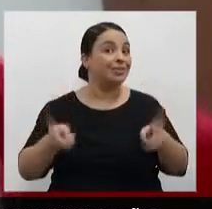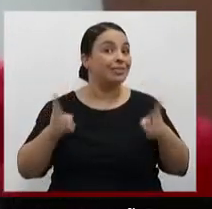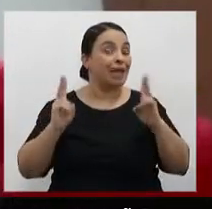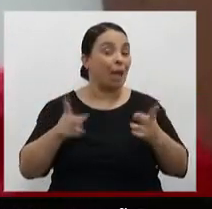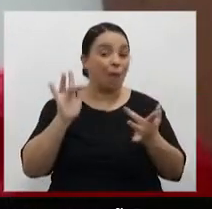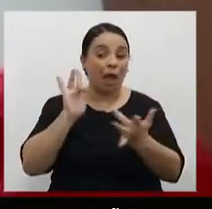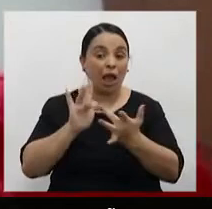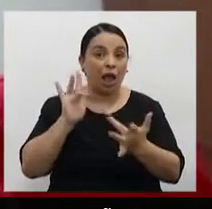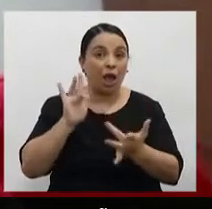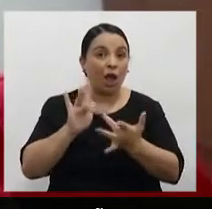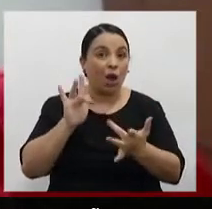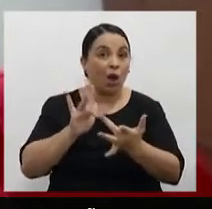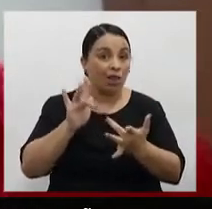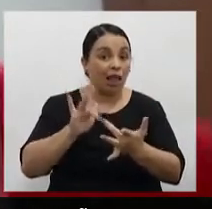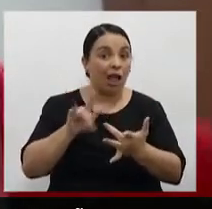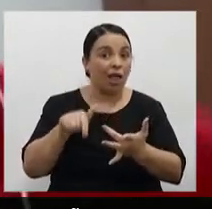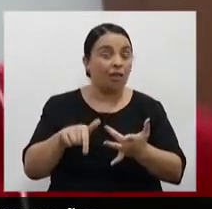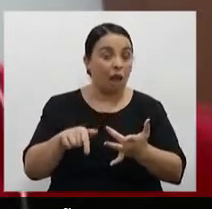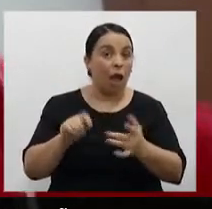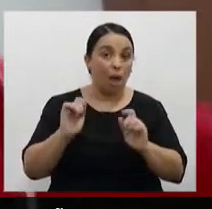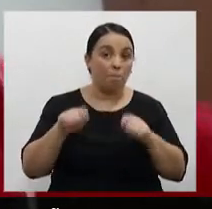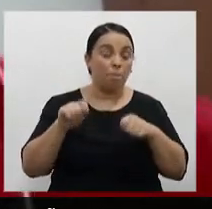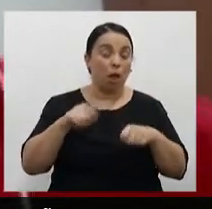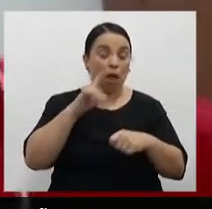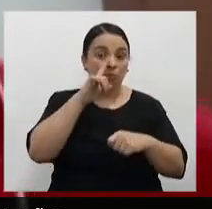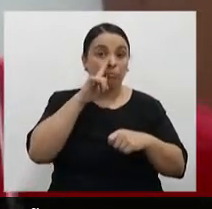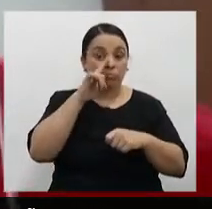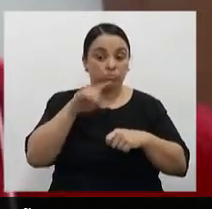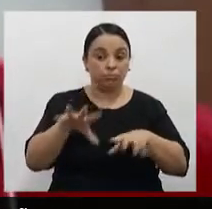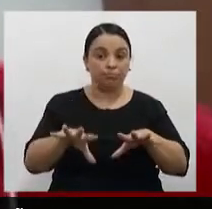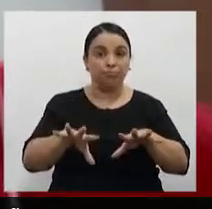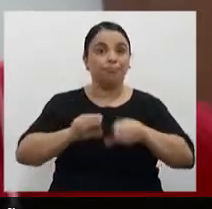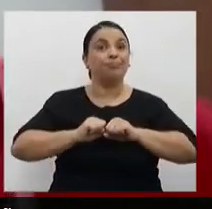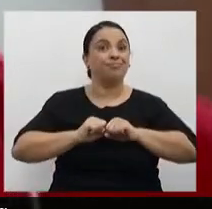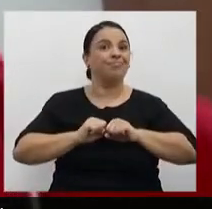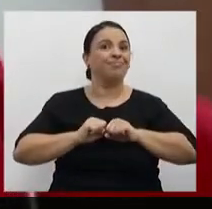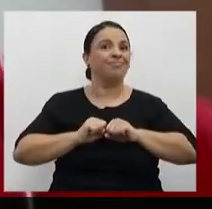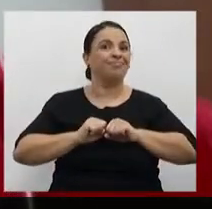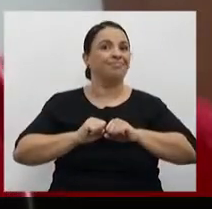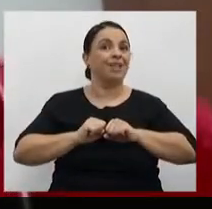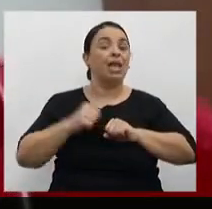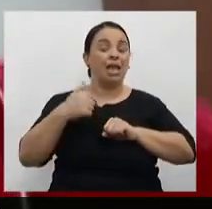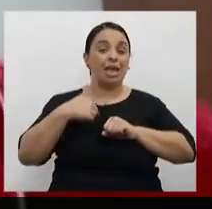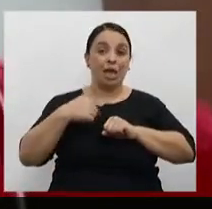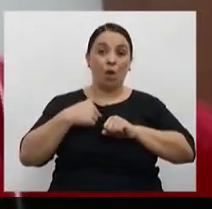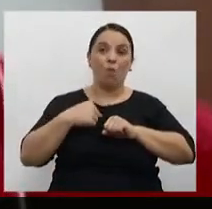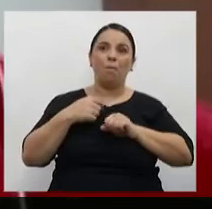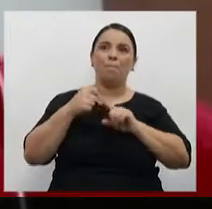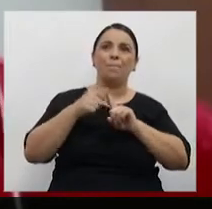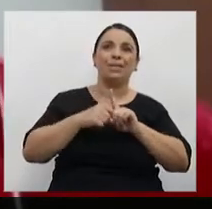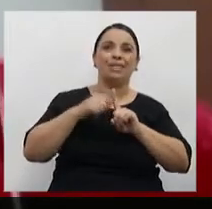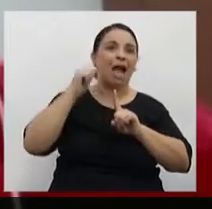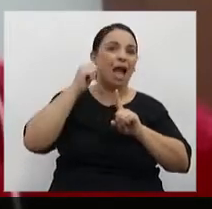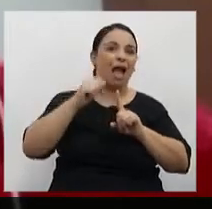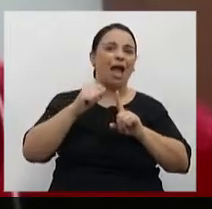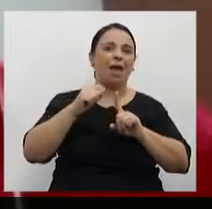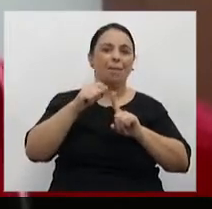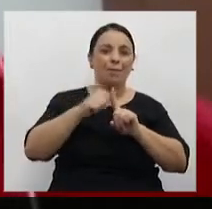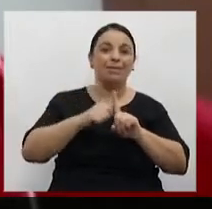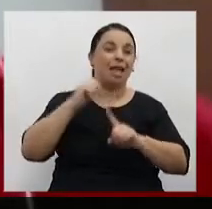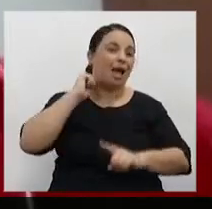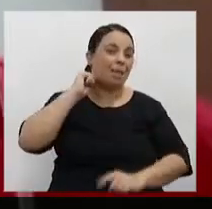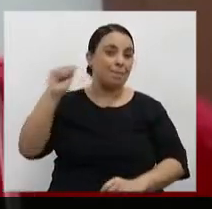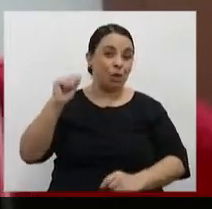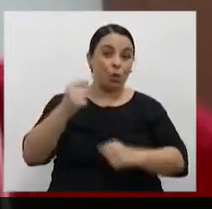sujeito a estar sendo infectado. Por isso que eu estou desde abril dentro de casa, desde abril do ano passado, com todos